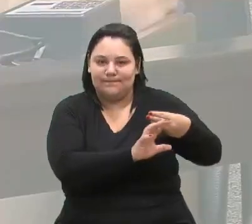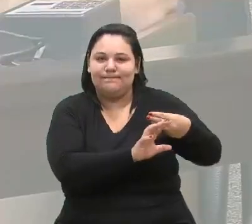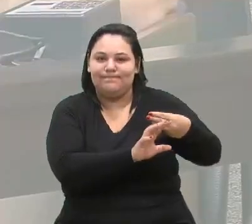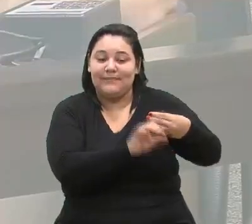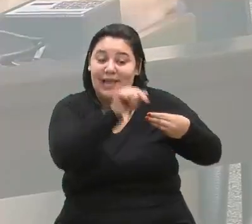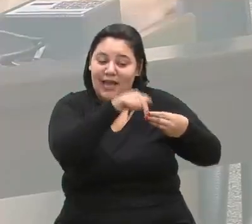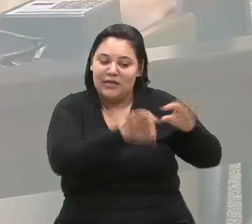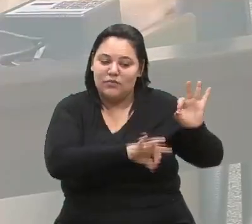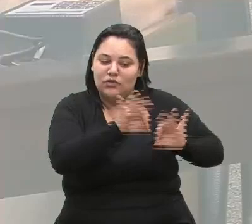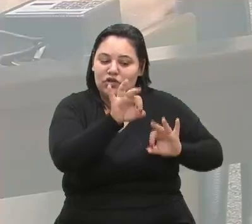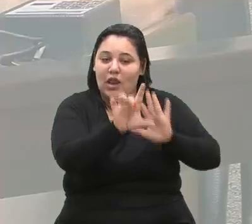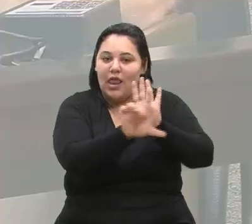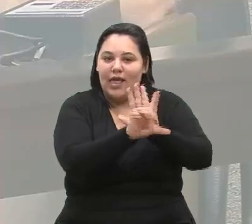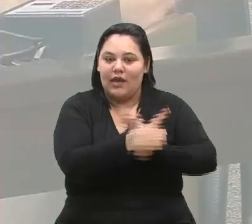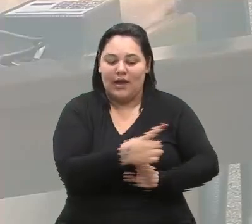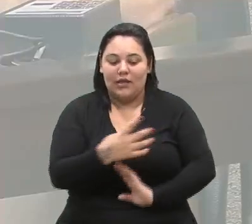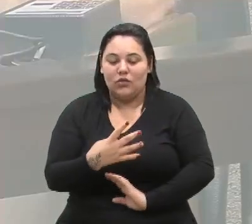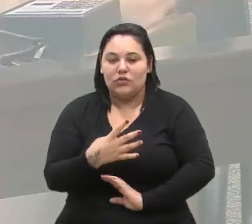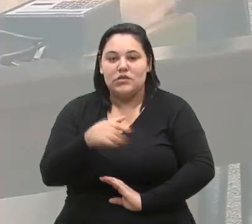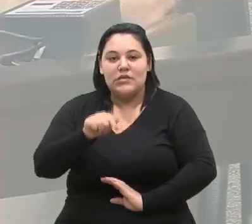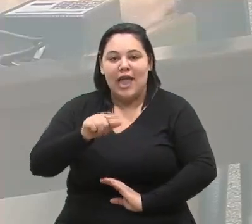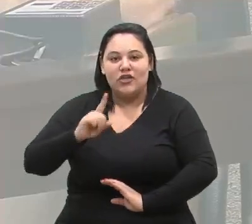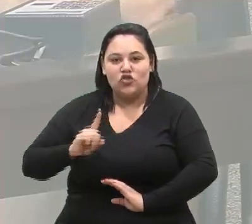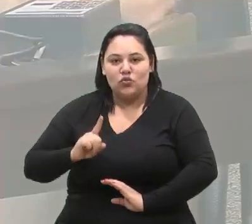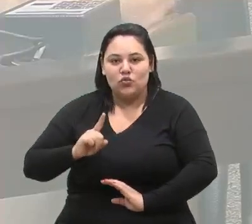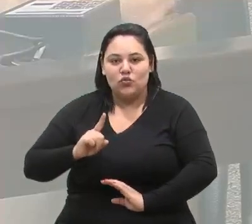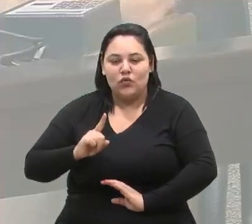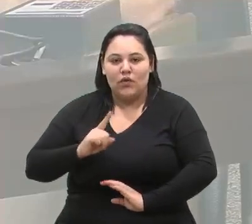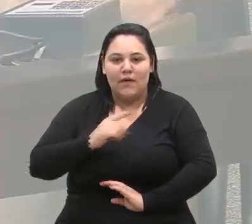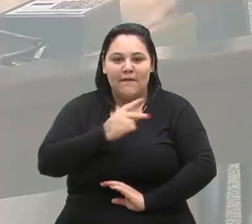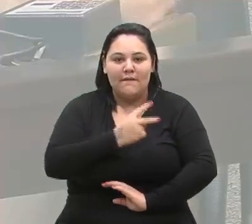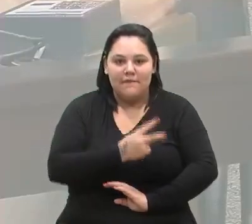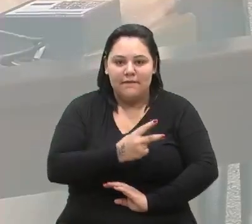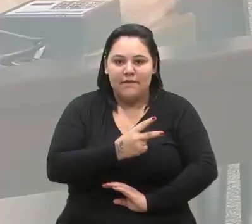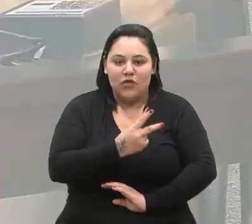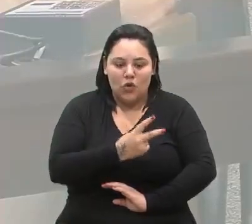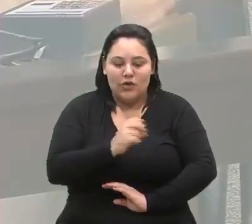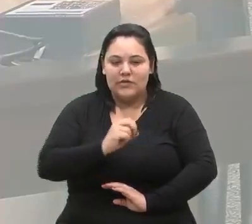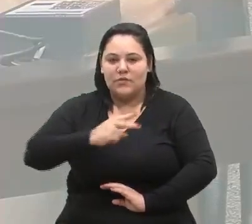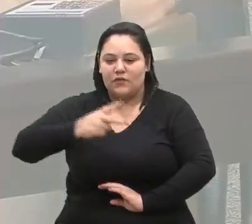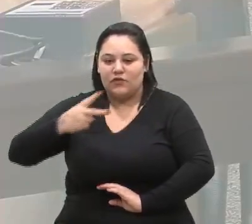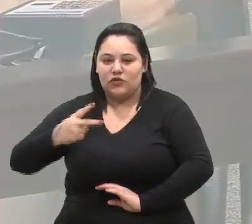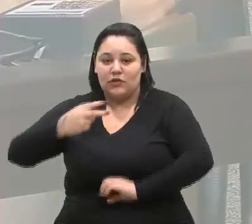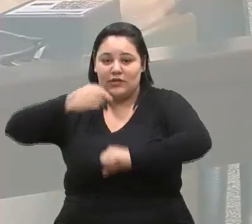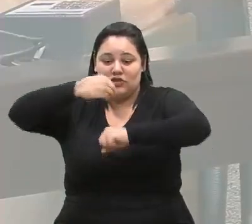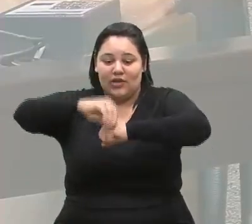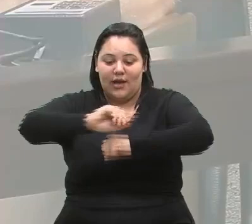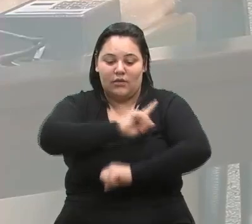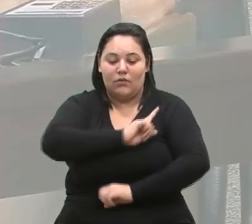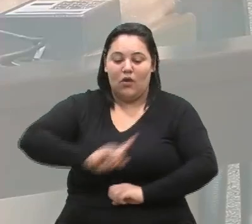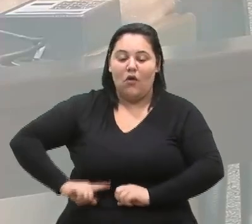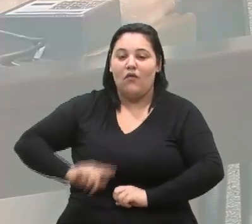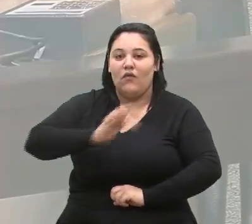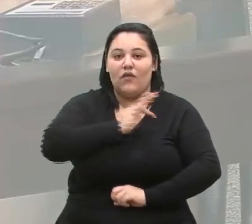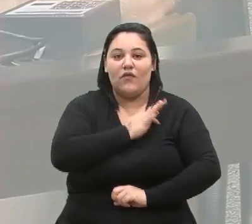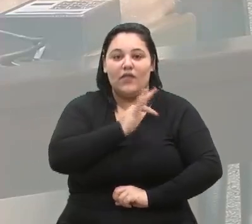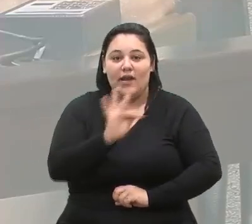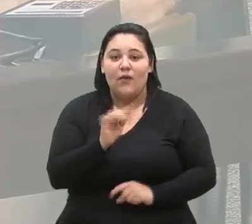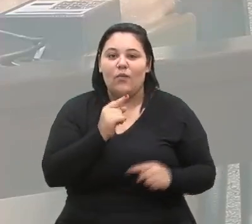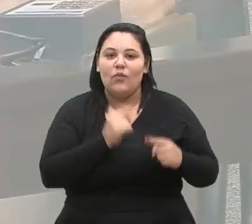de lei 1471 de 22, proposto pelo governo federal, porque